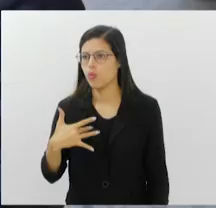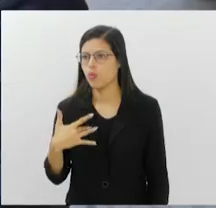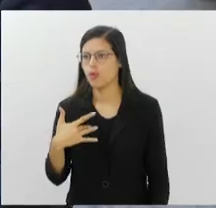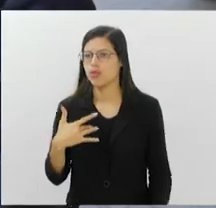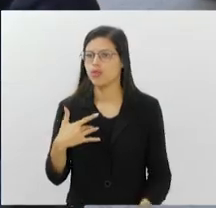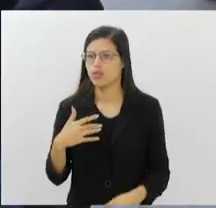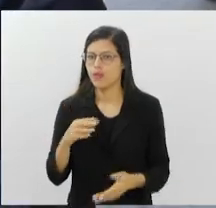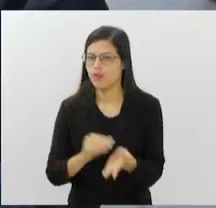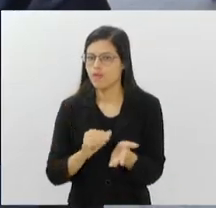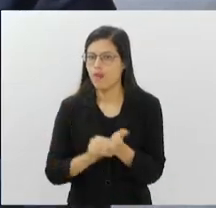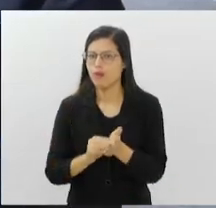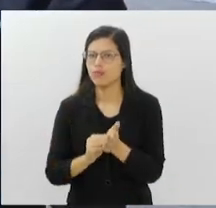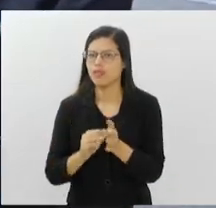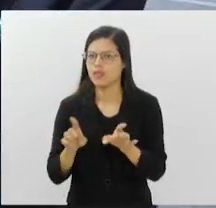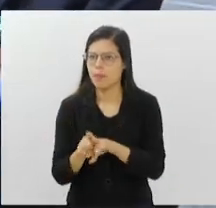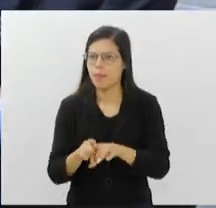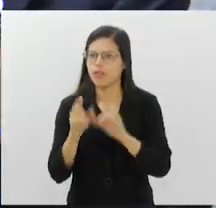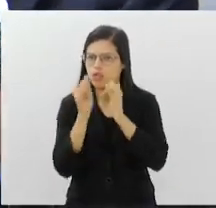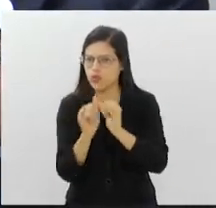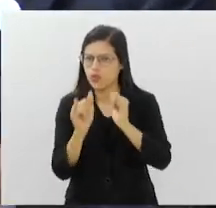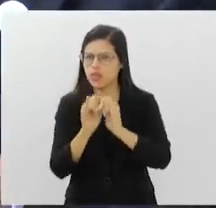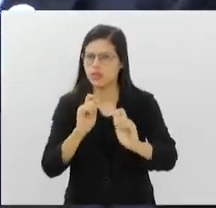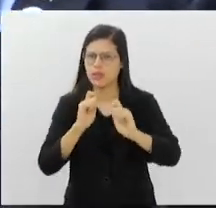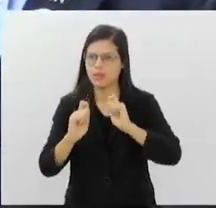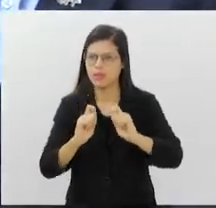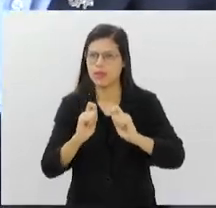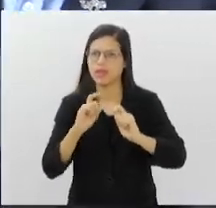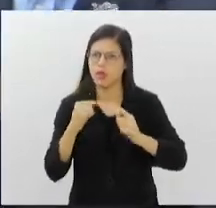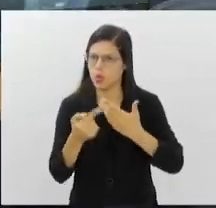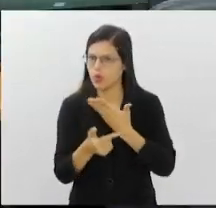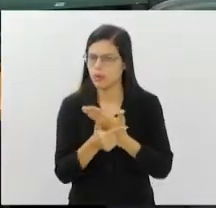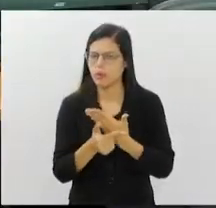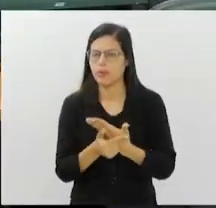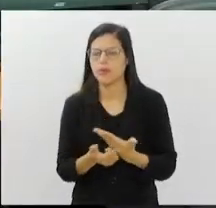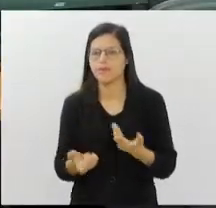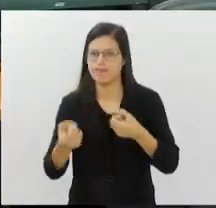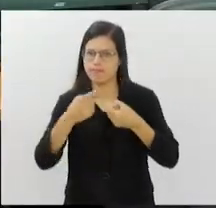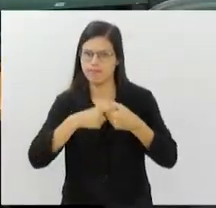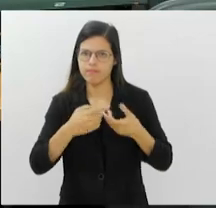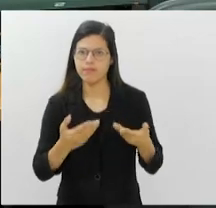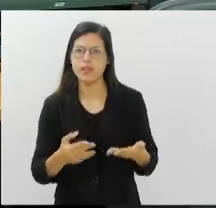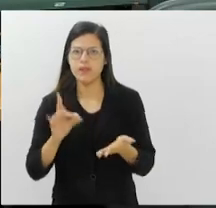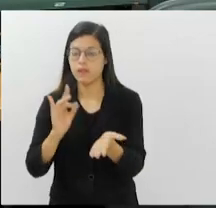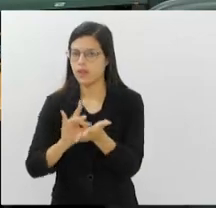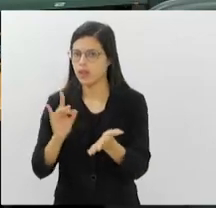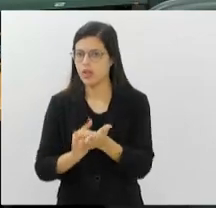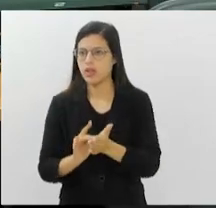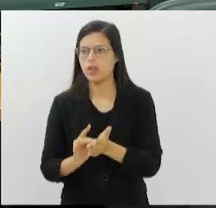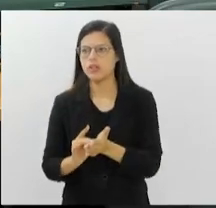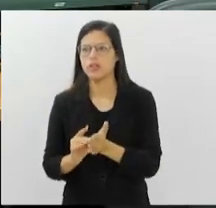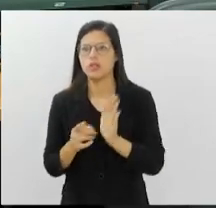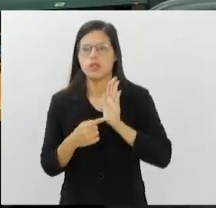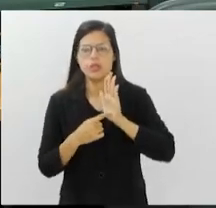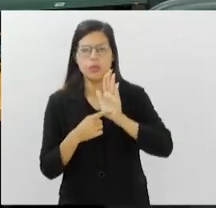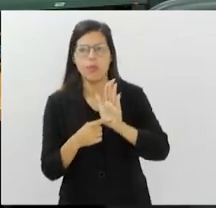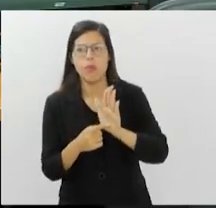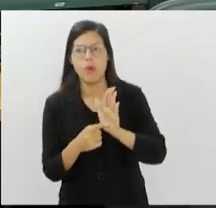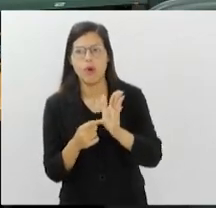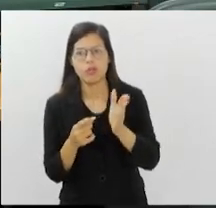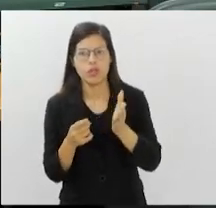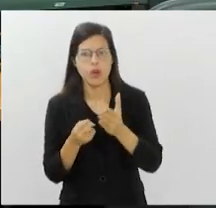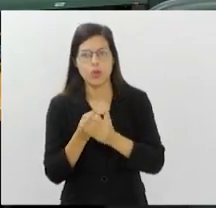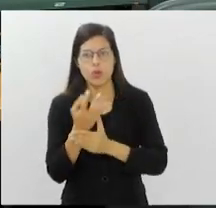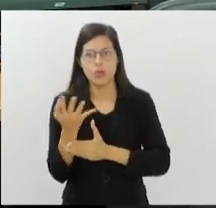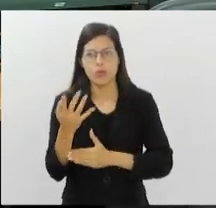da imprensa e está aqui o nosso papel. Volto com você no estúdio. É verdade, PV, a gente traz um dado estarrecedor, né, sobre o número de